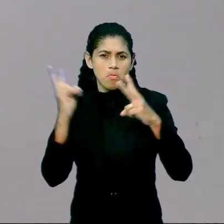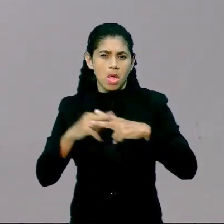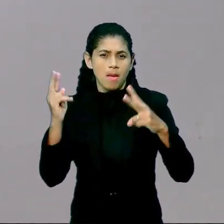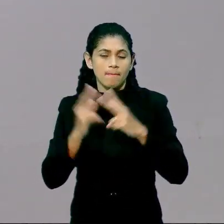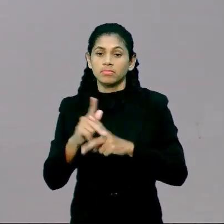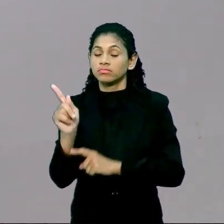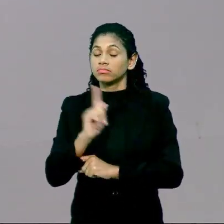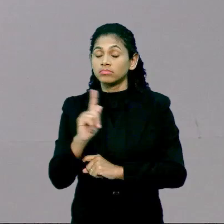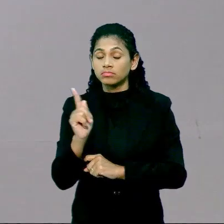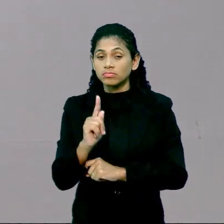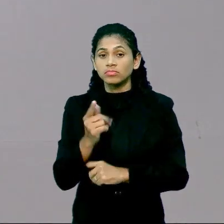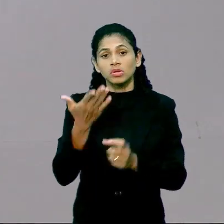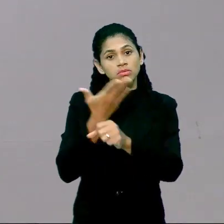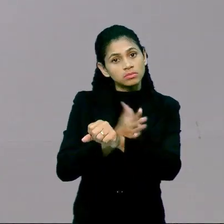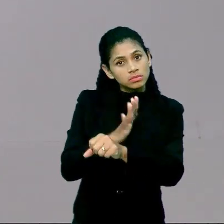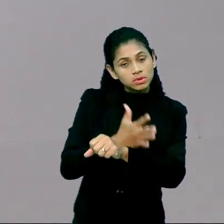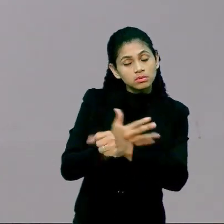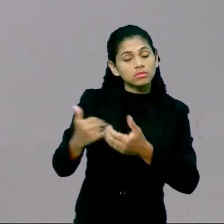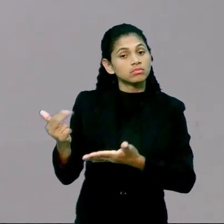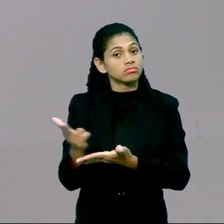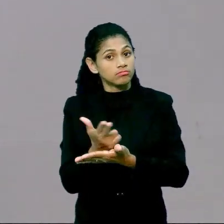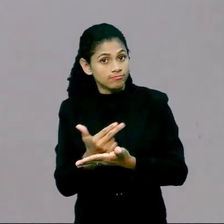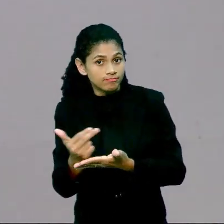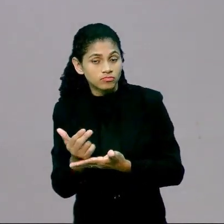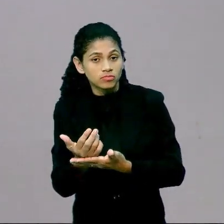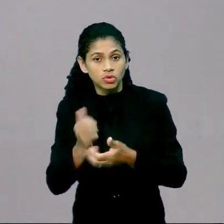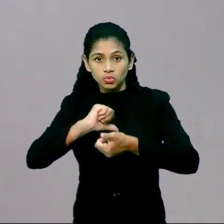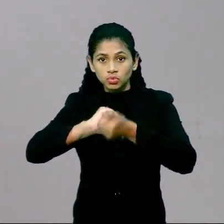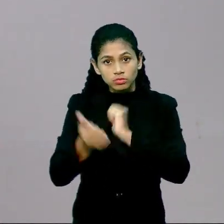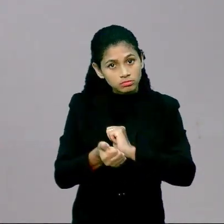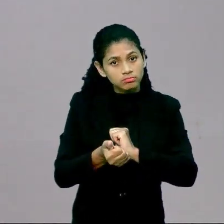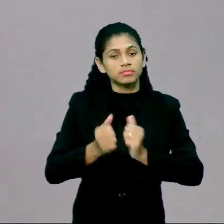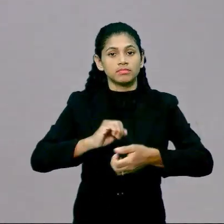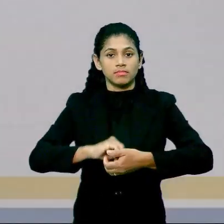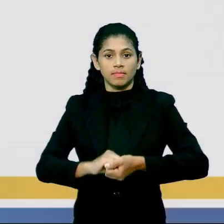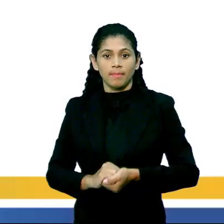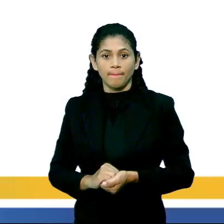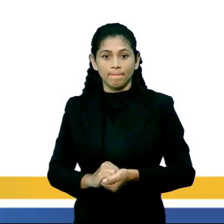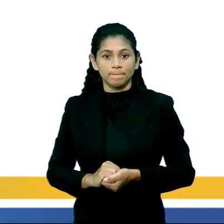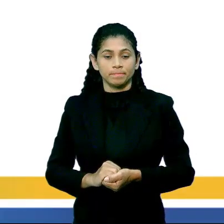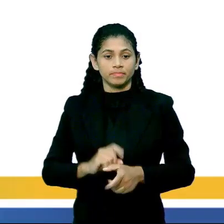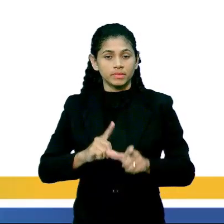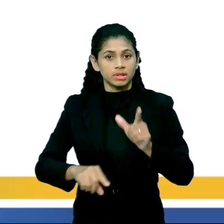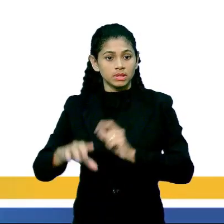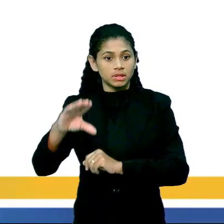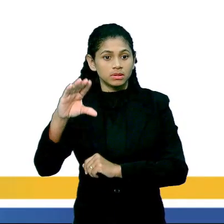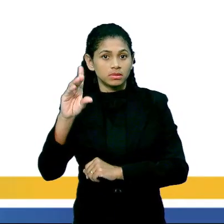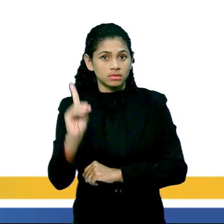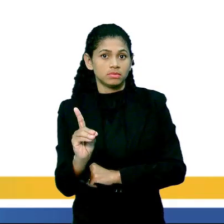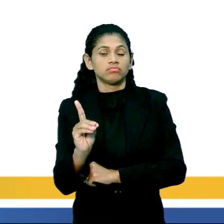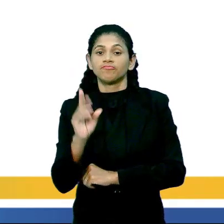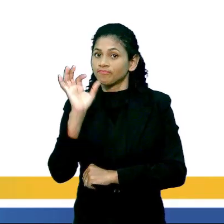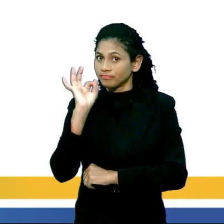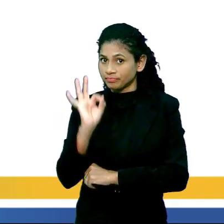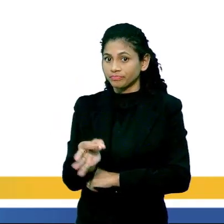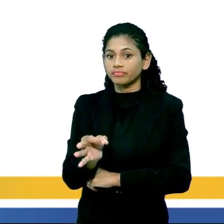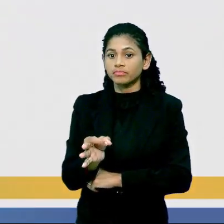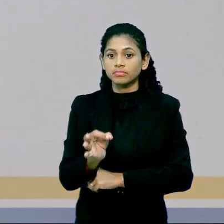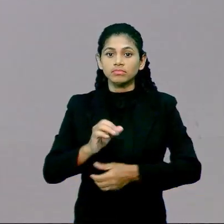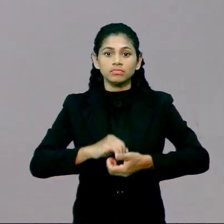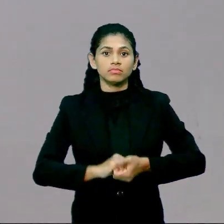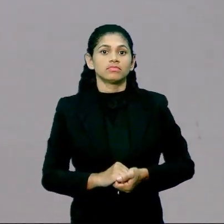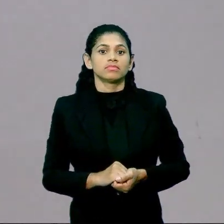praticar uma arte. No caso, ali, a luta, o esporte, luta, beleza? Então, a alternativa correta, D de